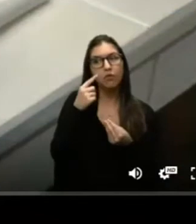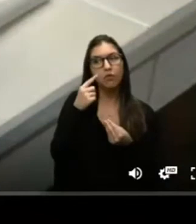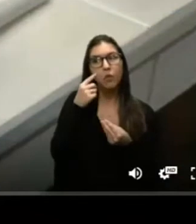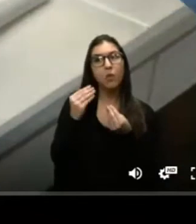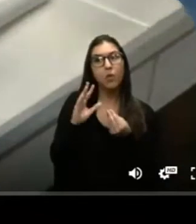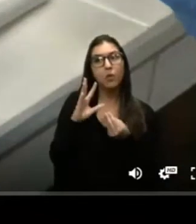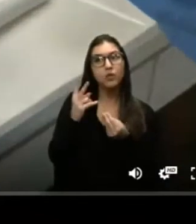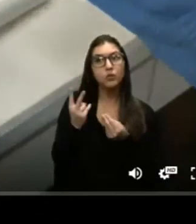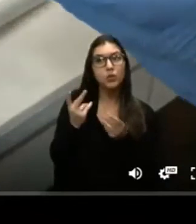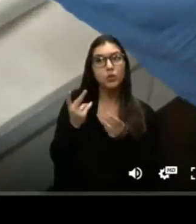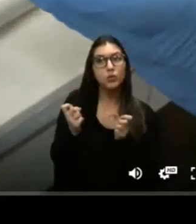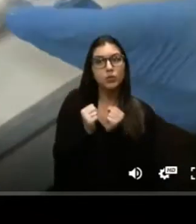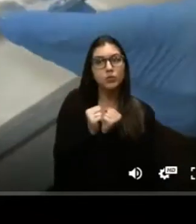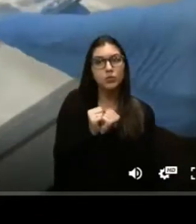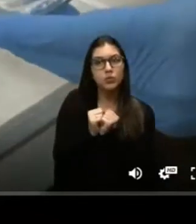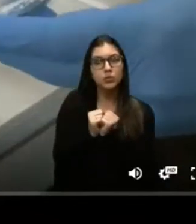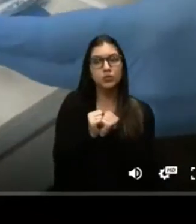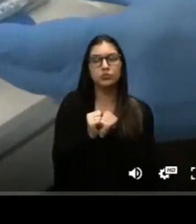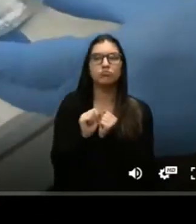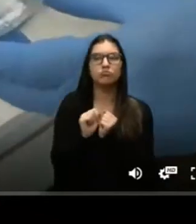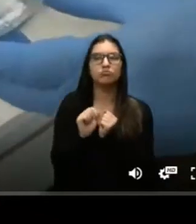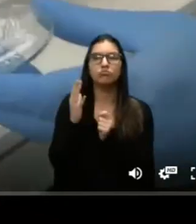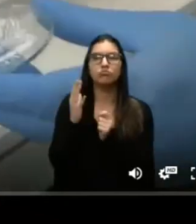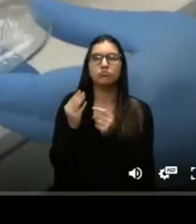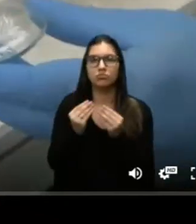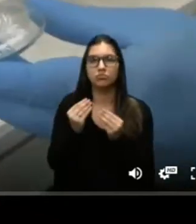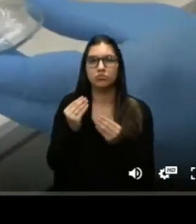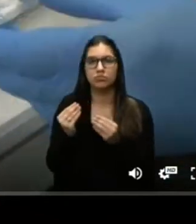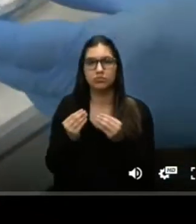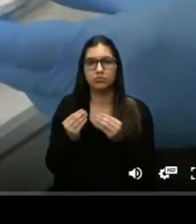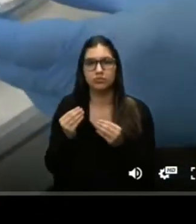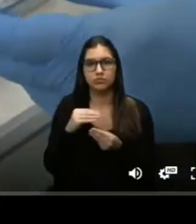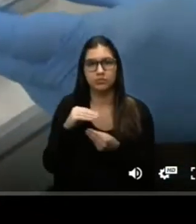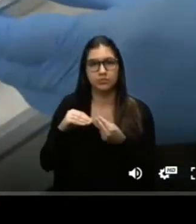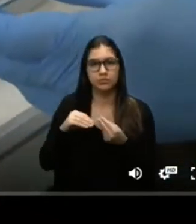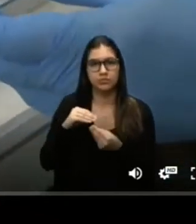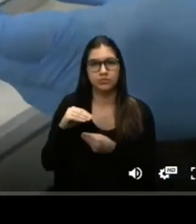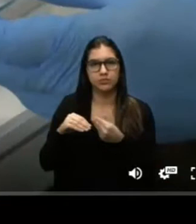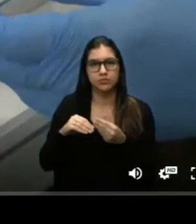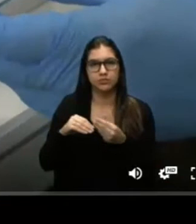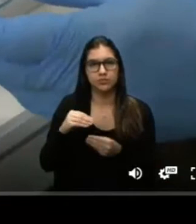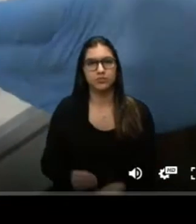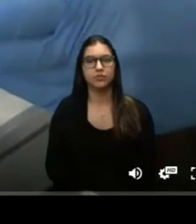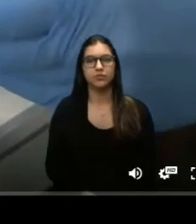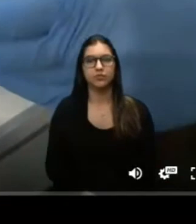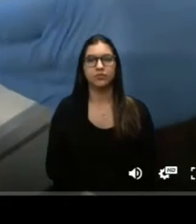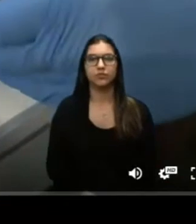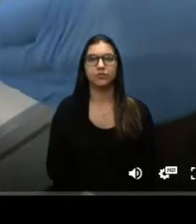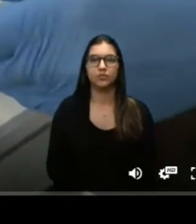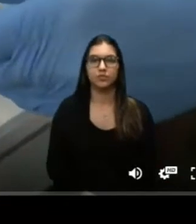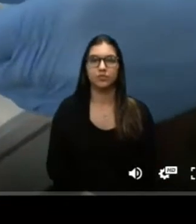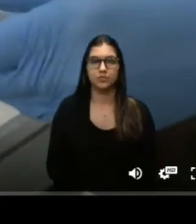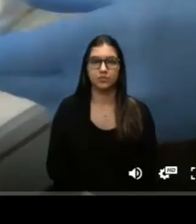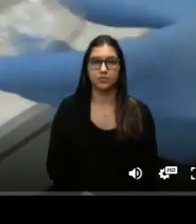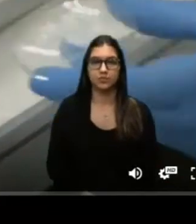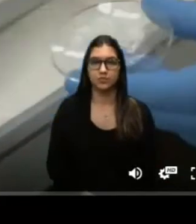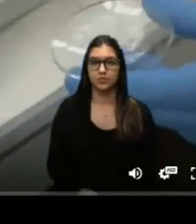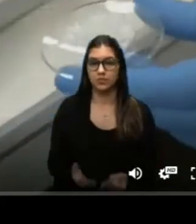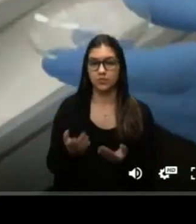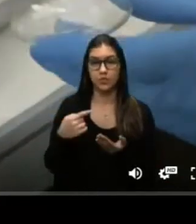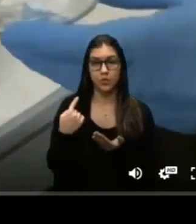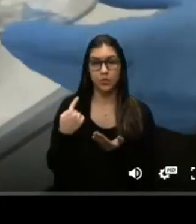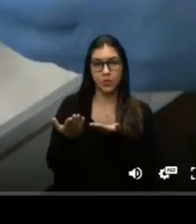dos dois compostos. Quando acontece então a agora, o que ele vai fazer? Então nós não estamos pesando, ele vai